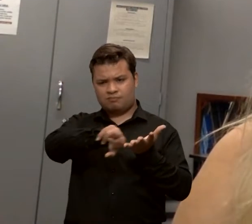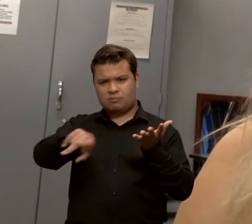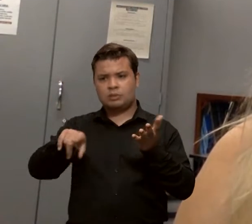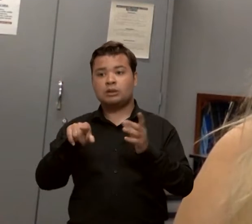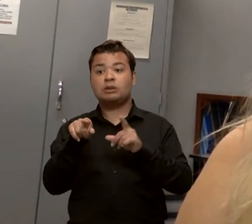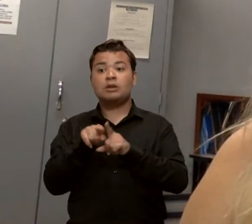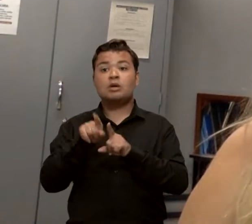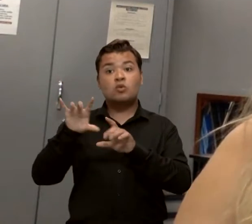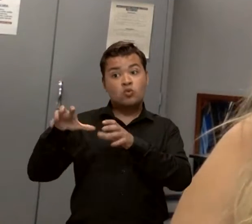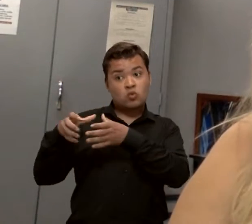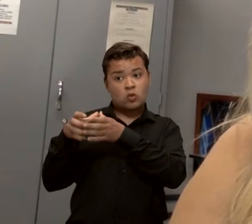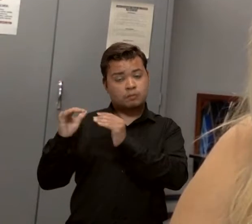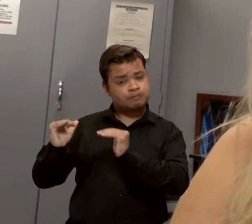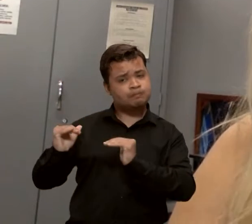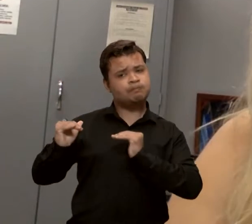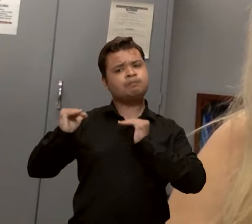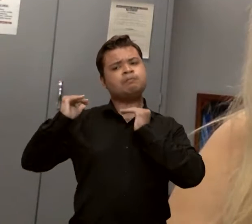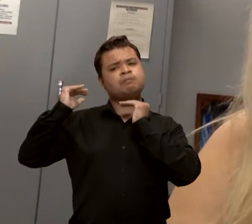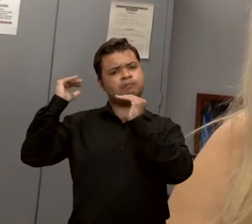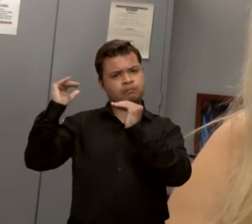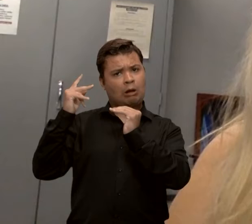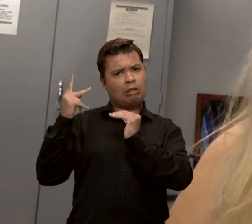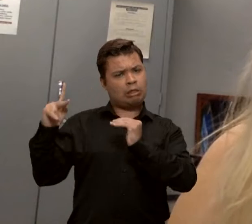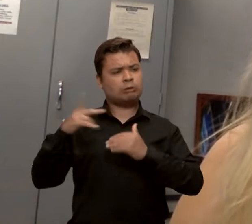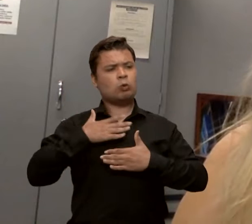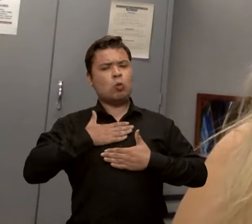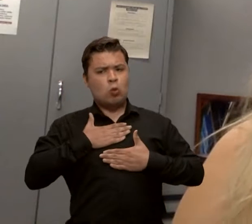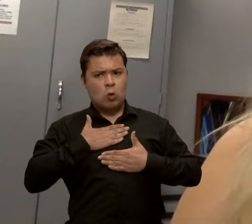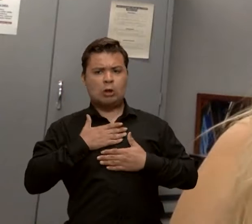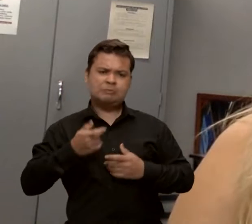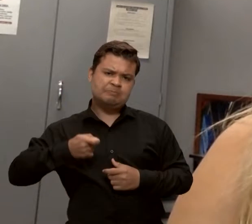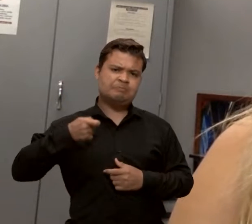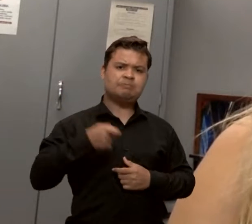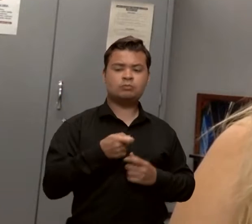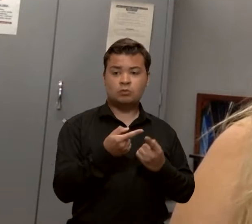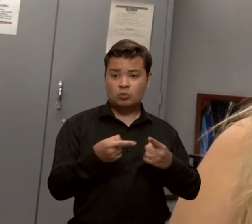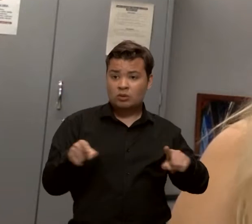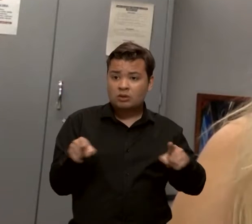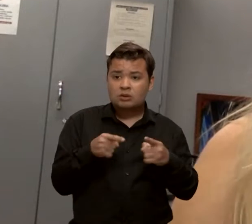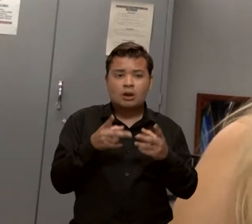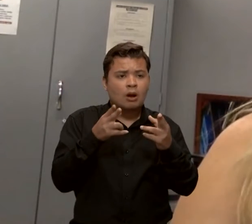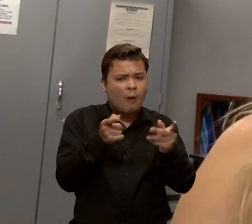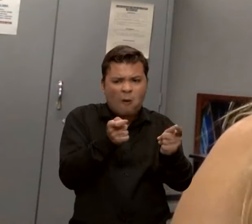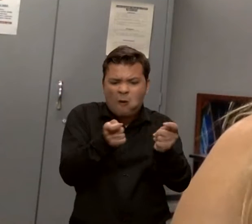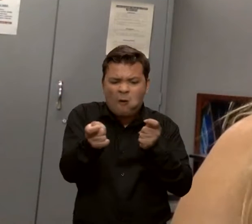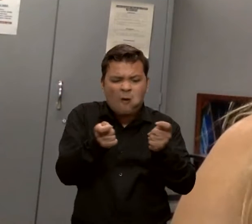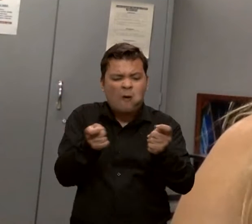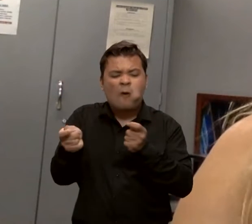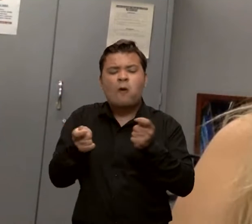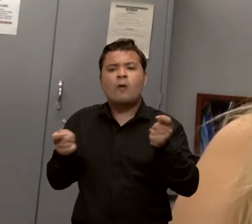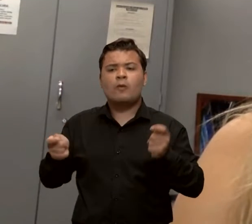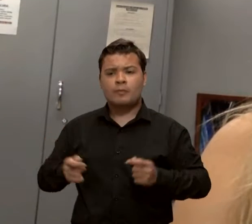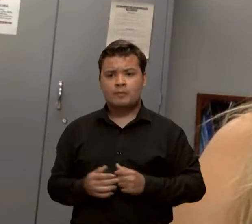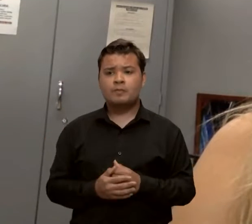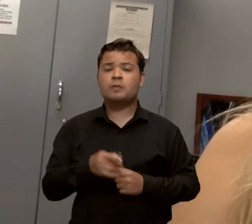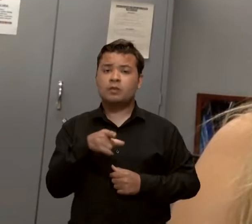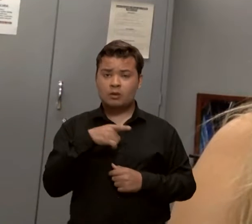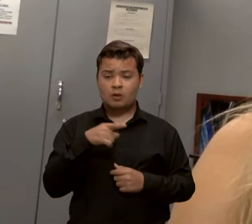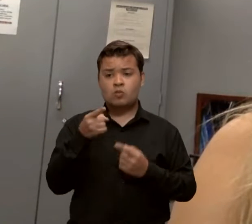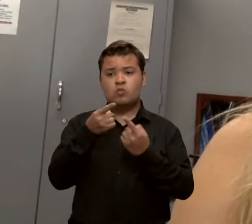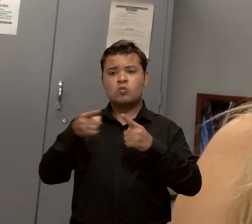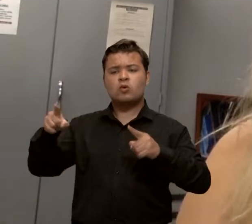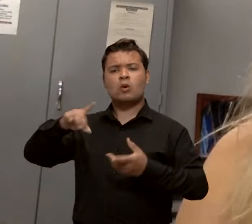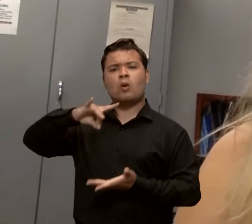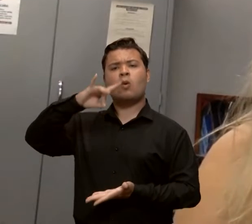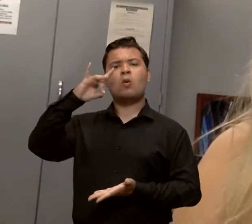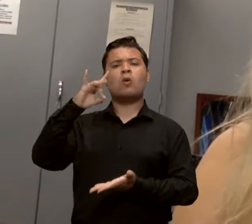uma elite, né? Então, há uma dominação. Então, existe uma música que é a música oficial e que é